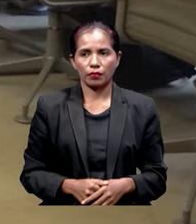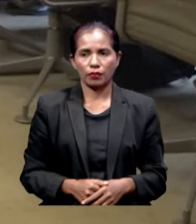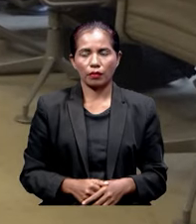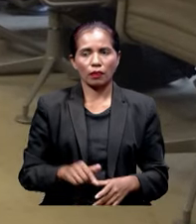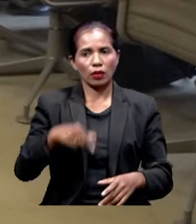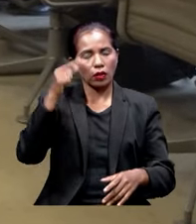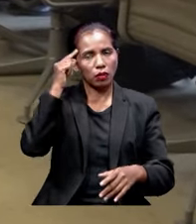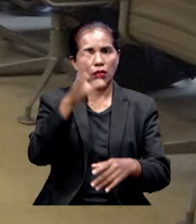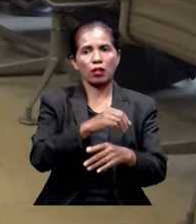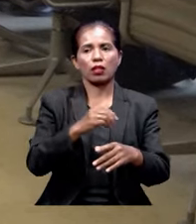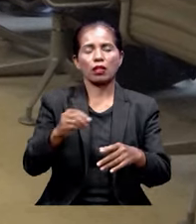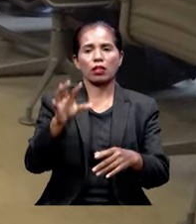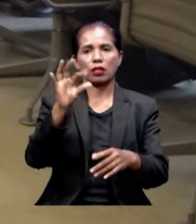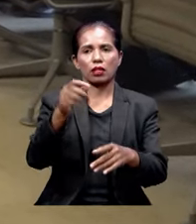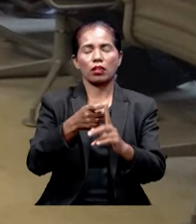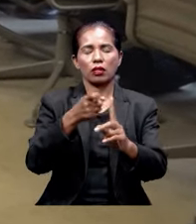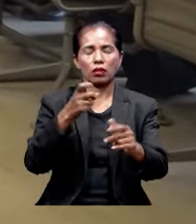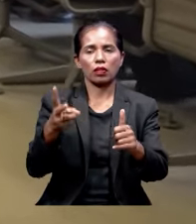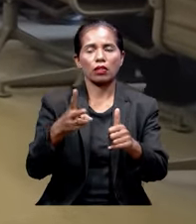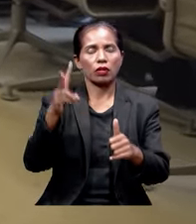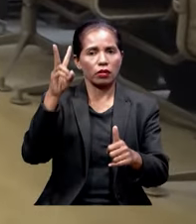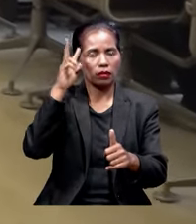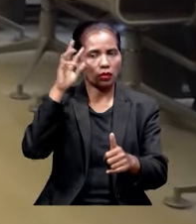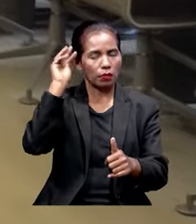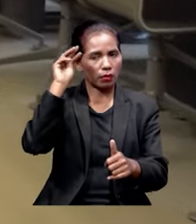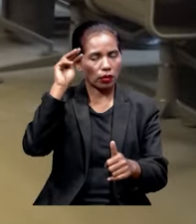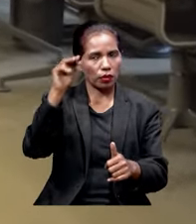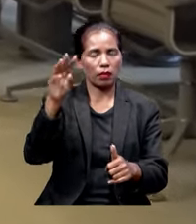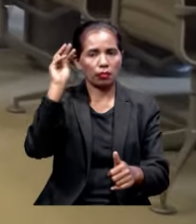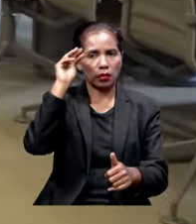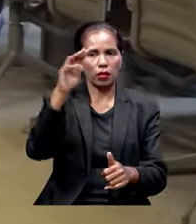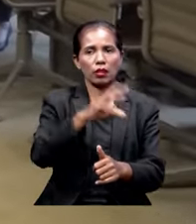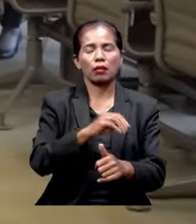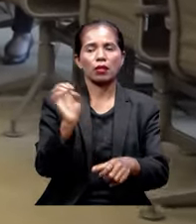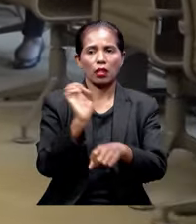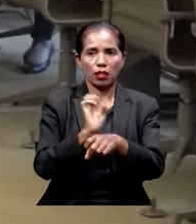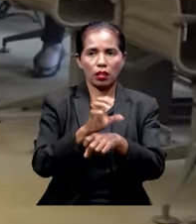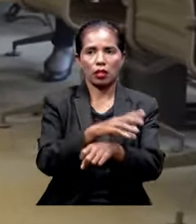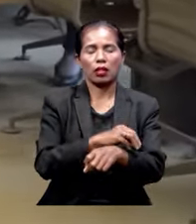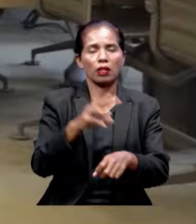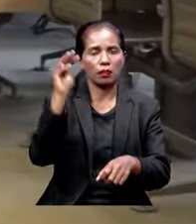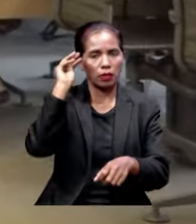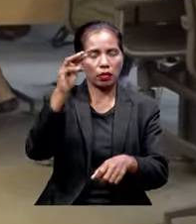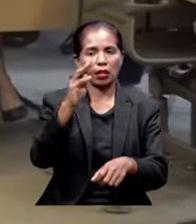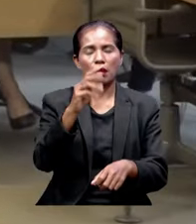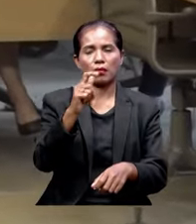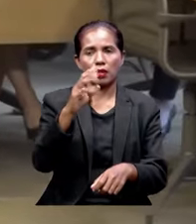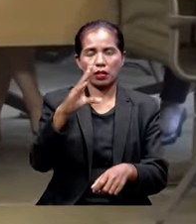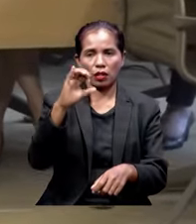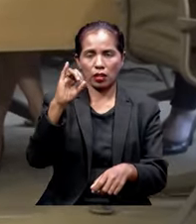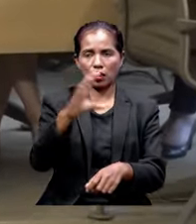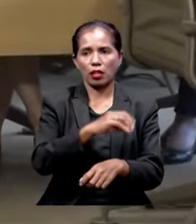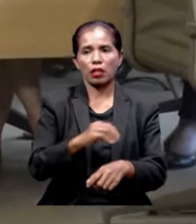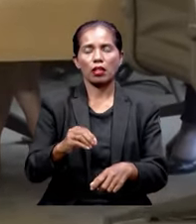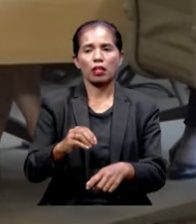Governo Constitucional da CIA, Lihusi Vice-Primeiro-Ministro, Ministro Coordenador Assuntos Econômicos, no Ministro Turismo e Ambiente,